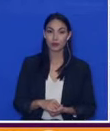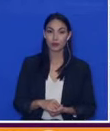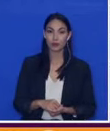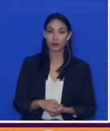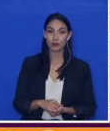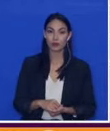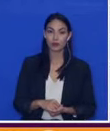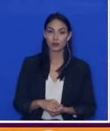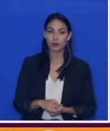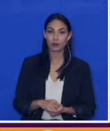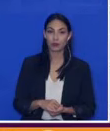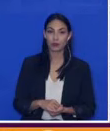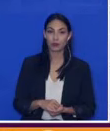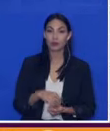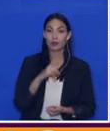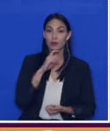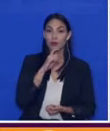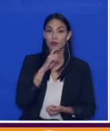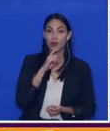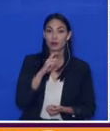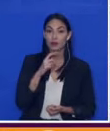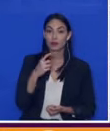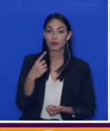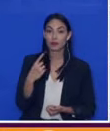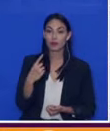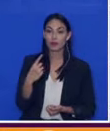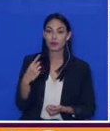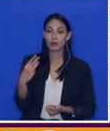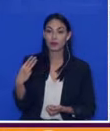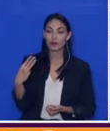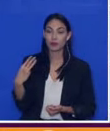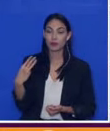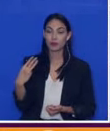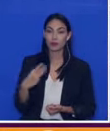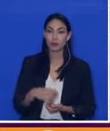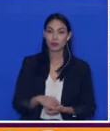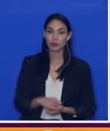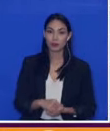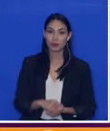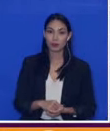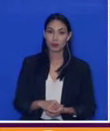Já temos mais uma bola. É a bola verde, número 13.